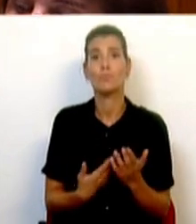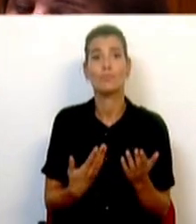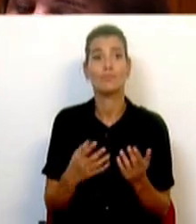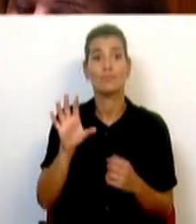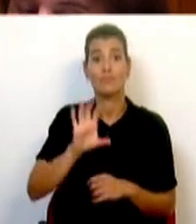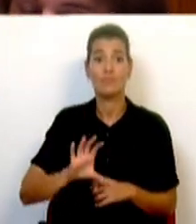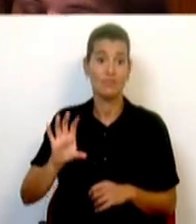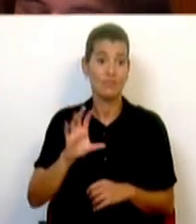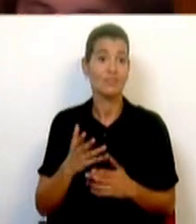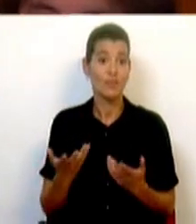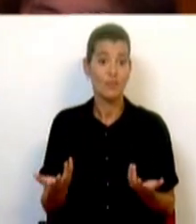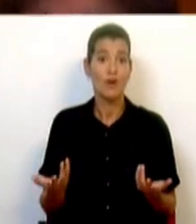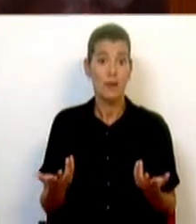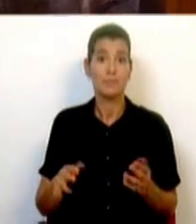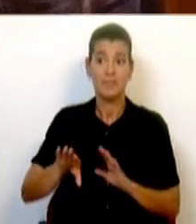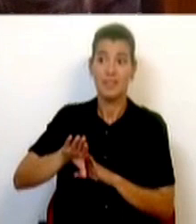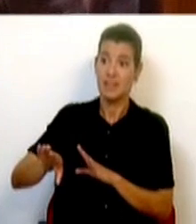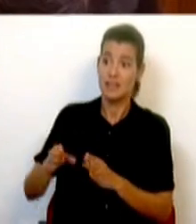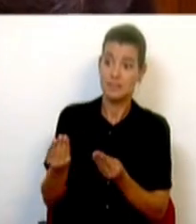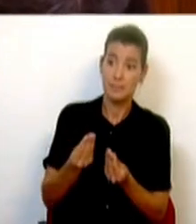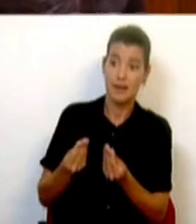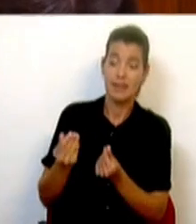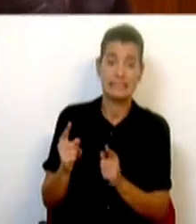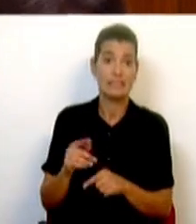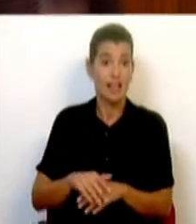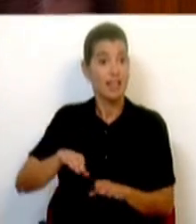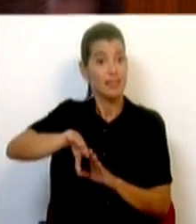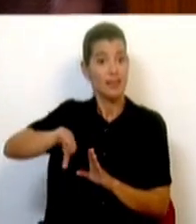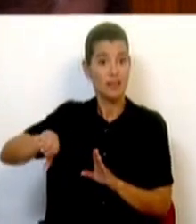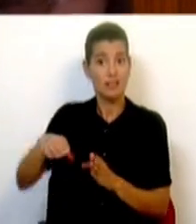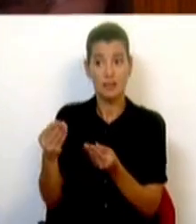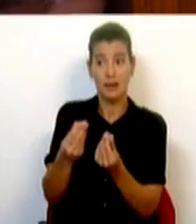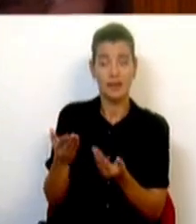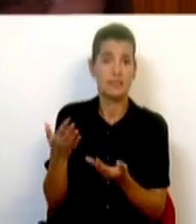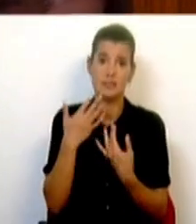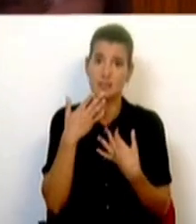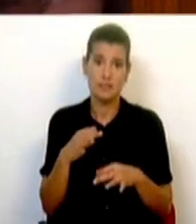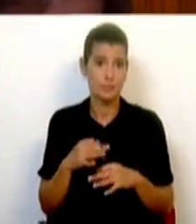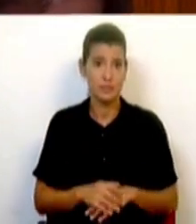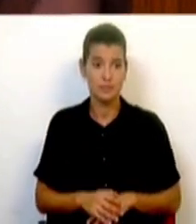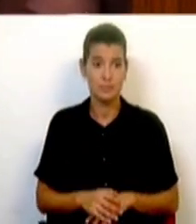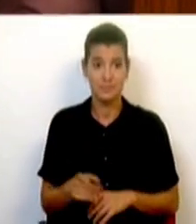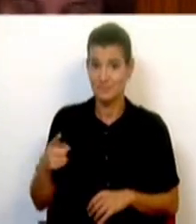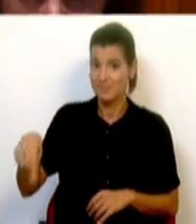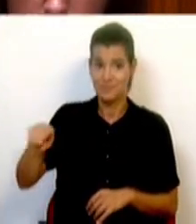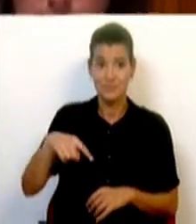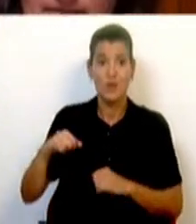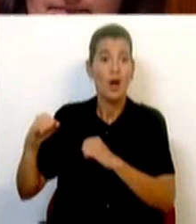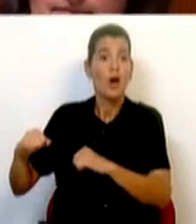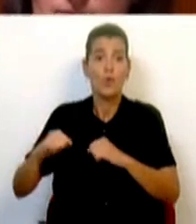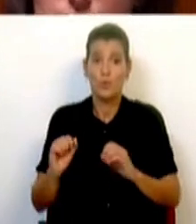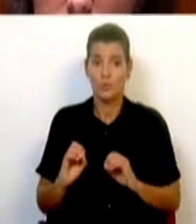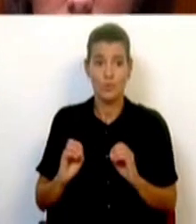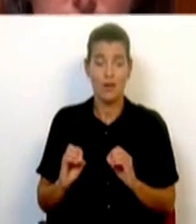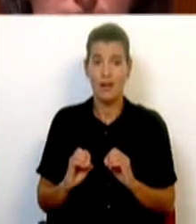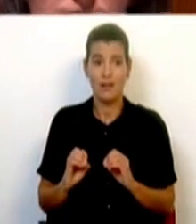estado da nossa direita. E o estado da nossa direita é simples. É se eles não se entendem sequer sobre